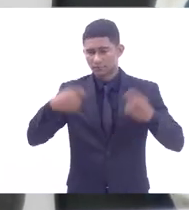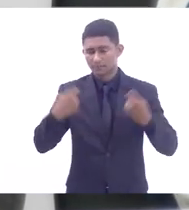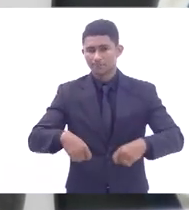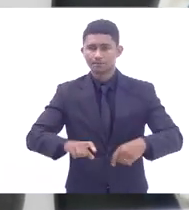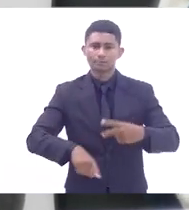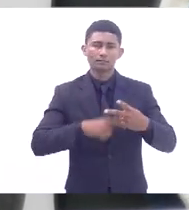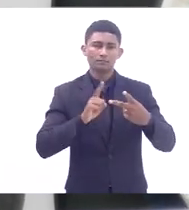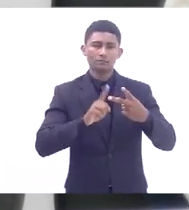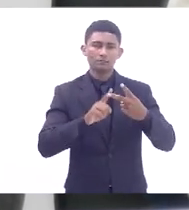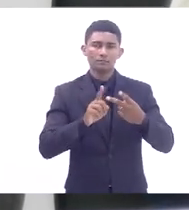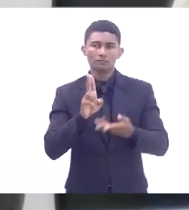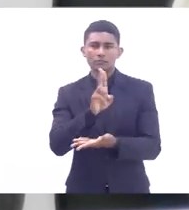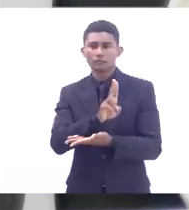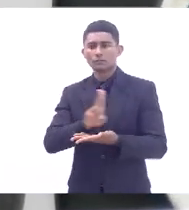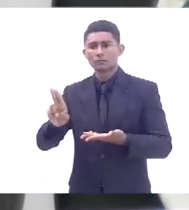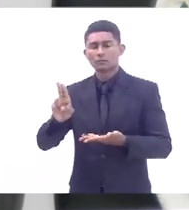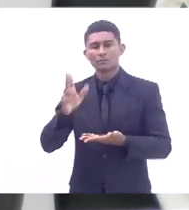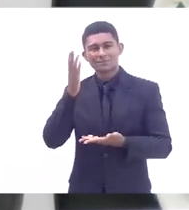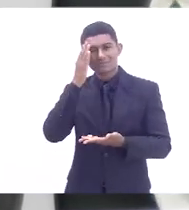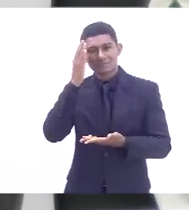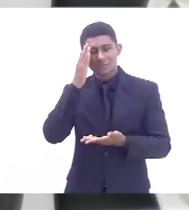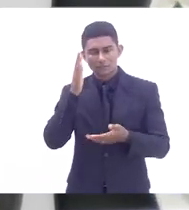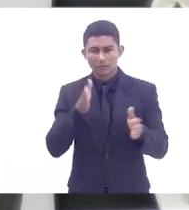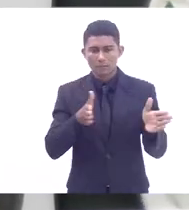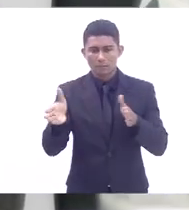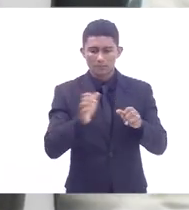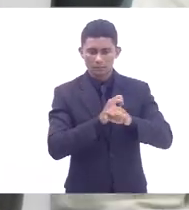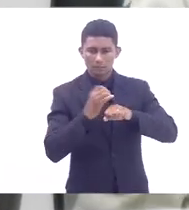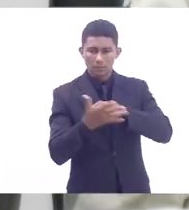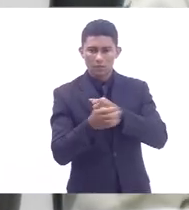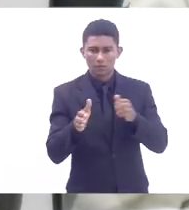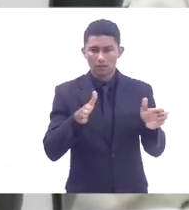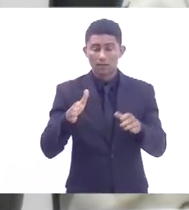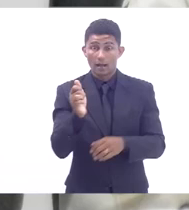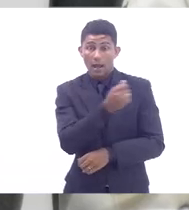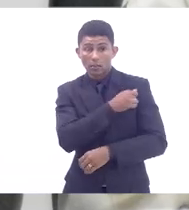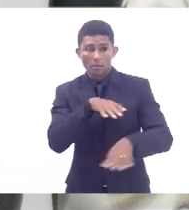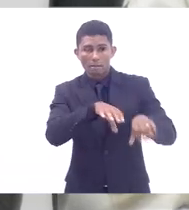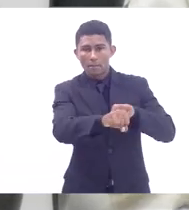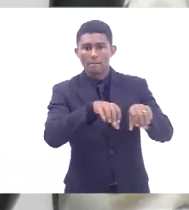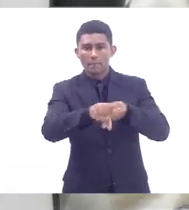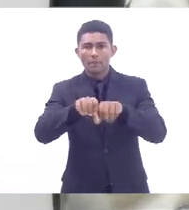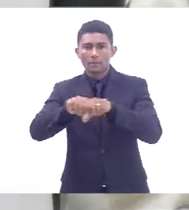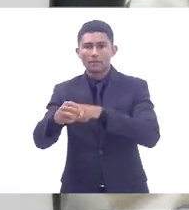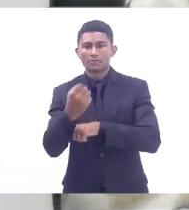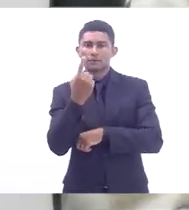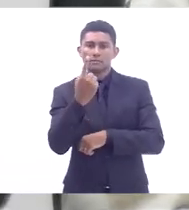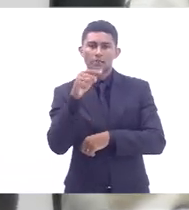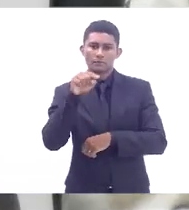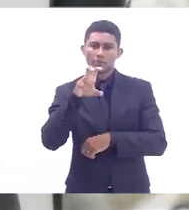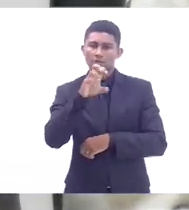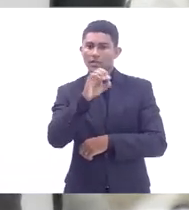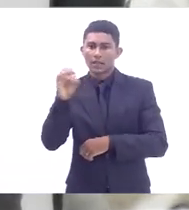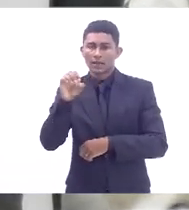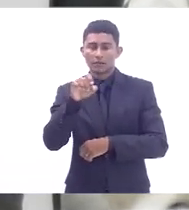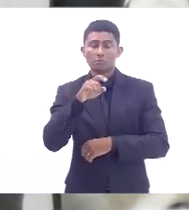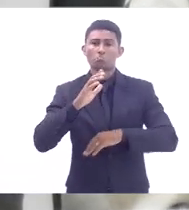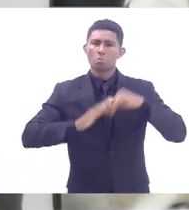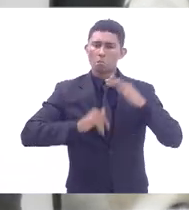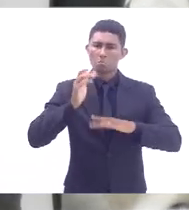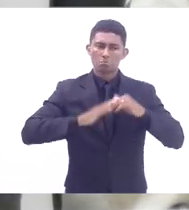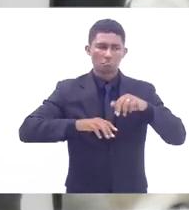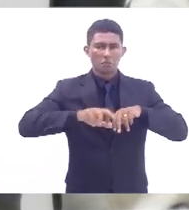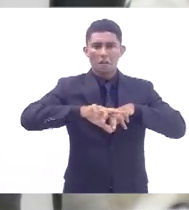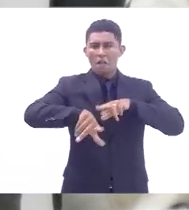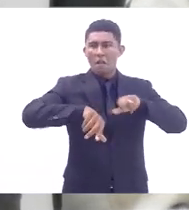nossa universidade durante todos em Perigo a pandemia formou mais de 1.500 estudant e na referente à profissão que alguém que oferece